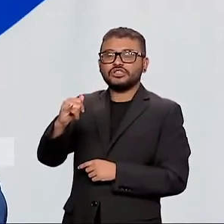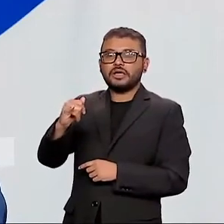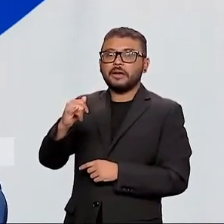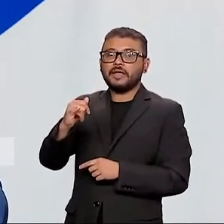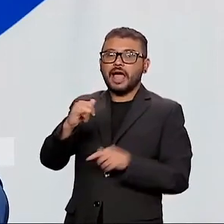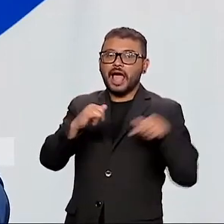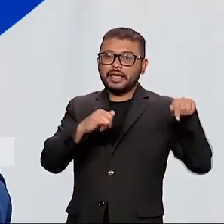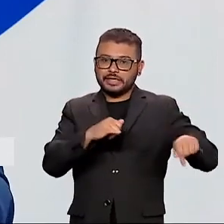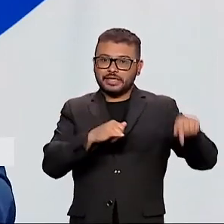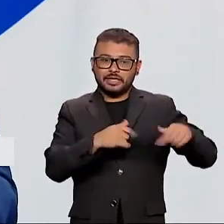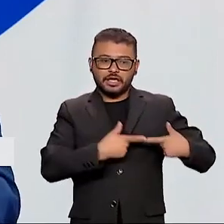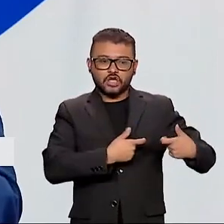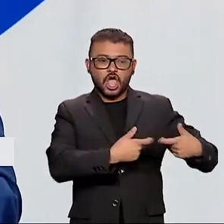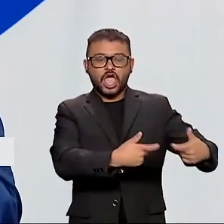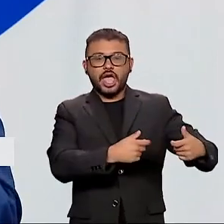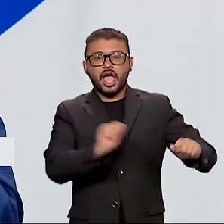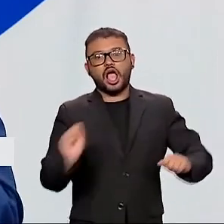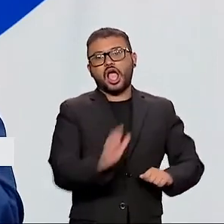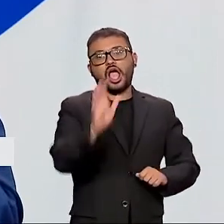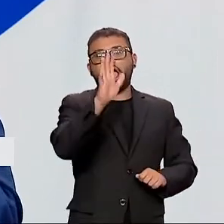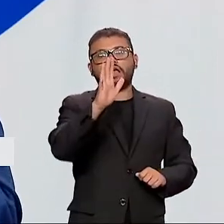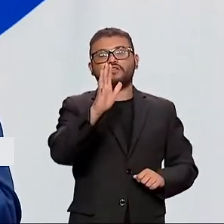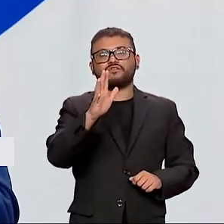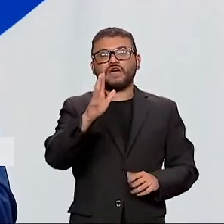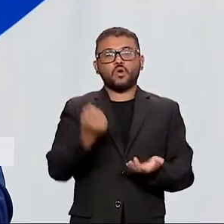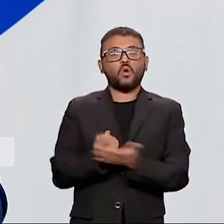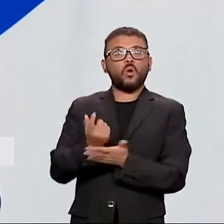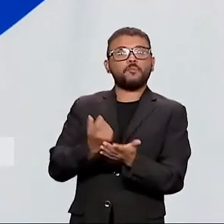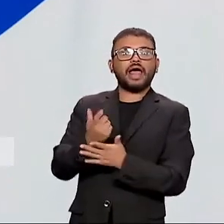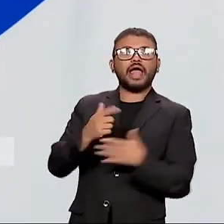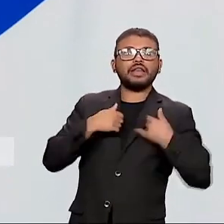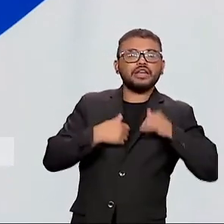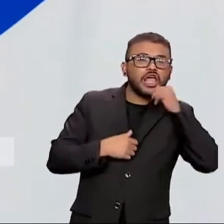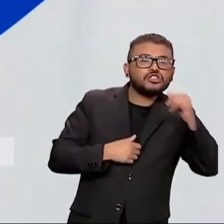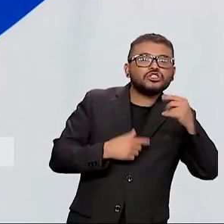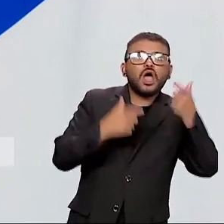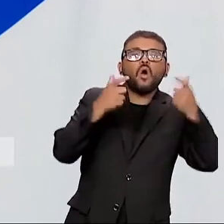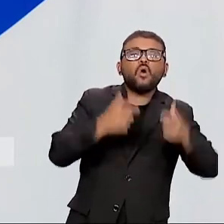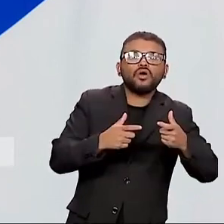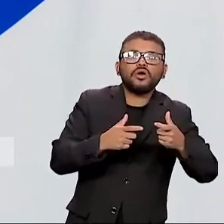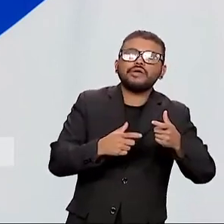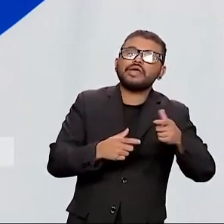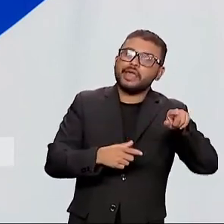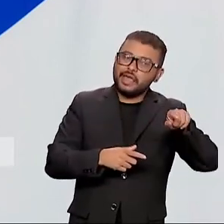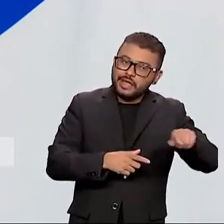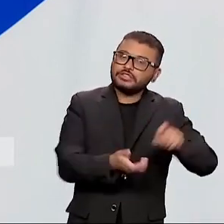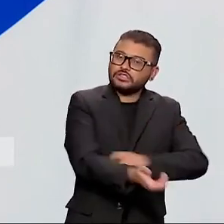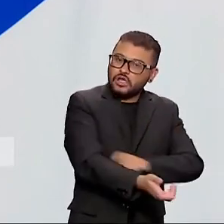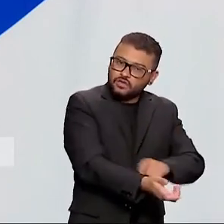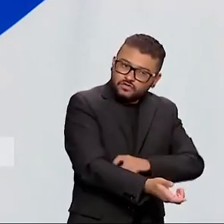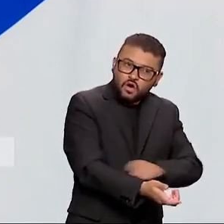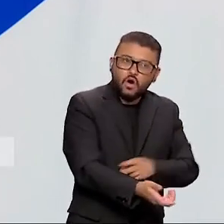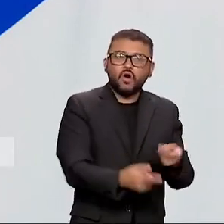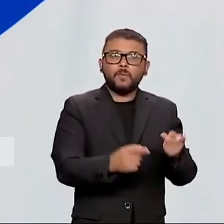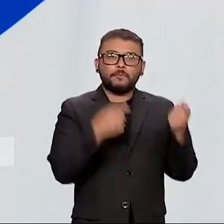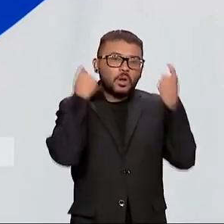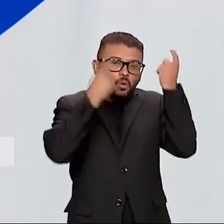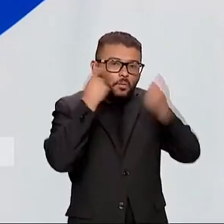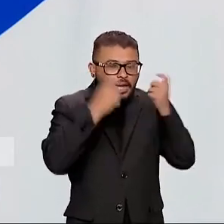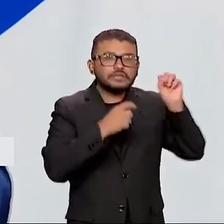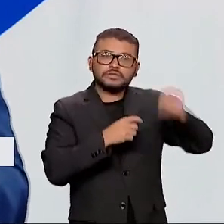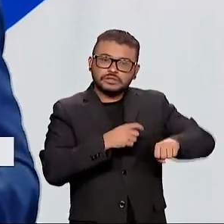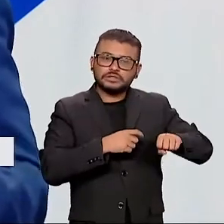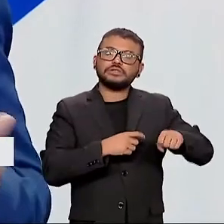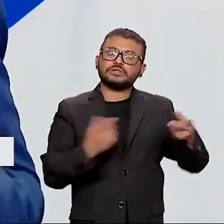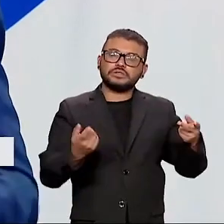mais cara. E eles vão comprar energia de quem? Então eles têm que estar mais nervosos, mais preocupados do que eu, têm